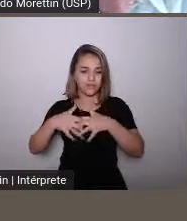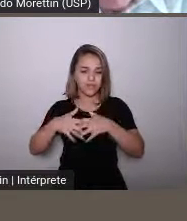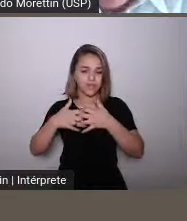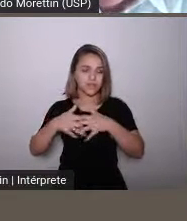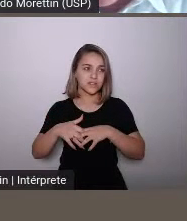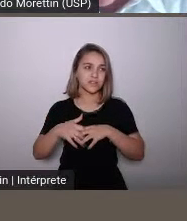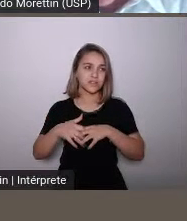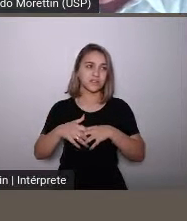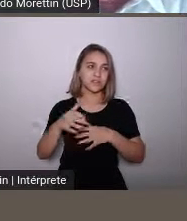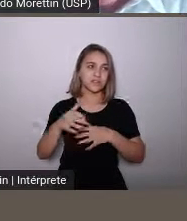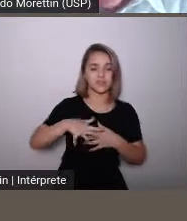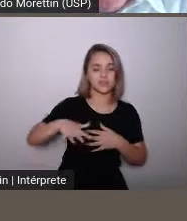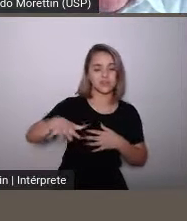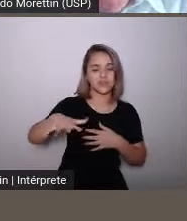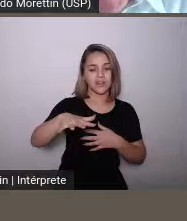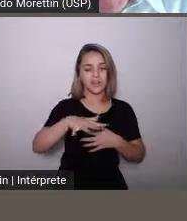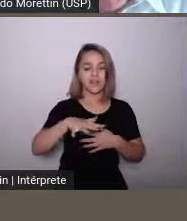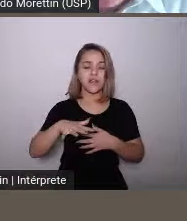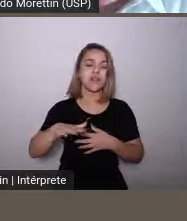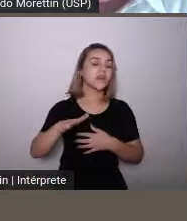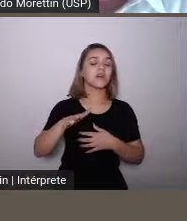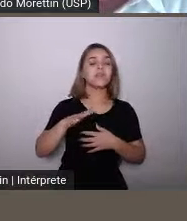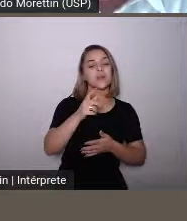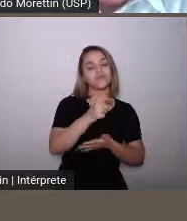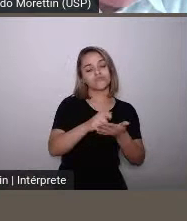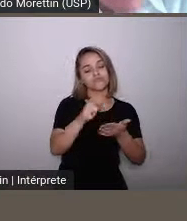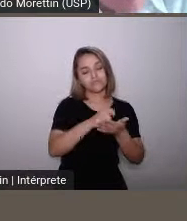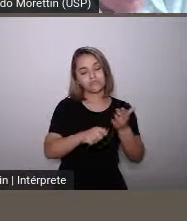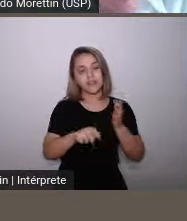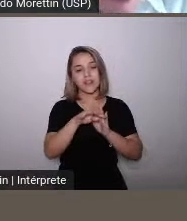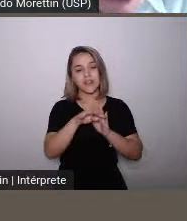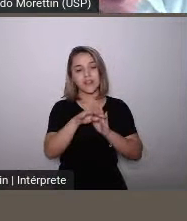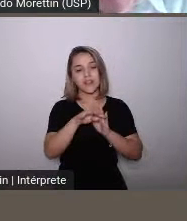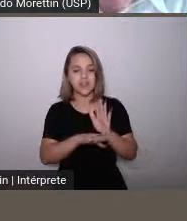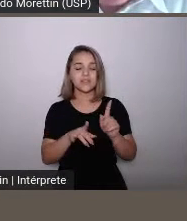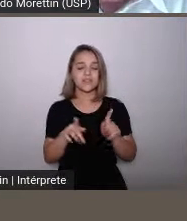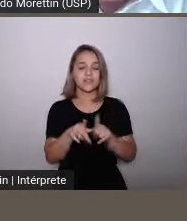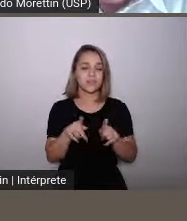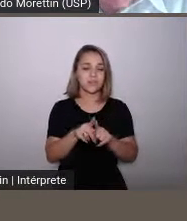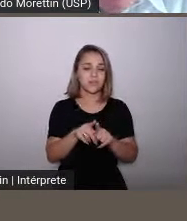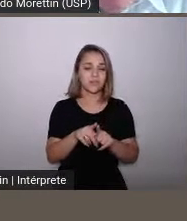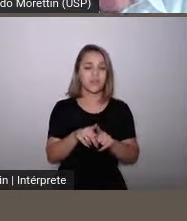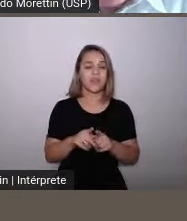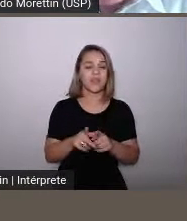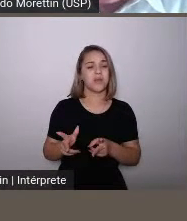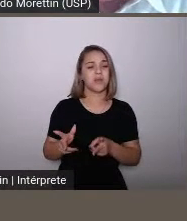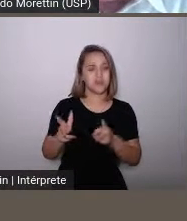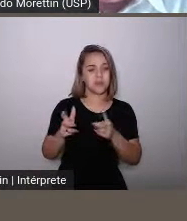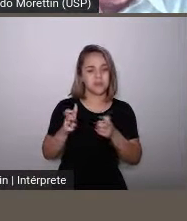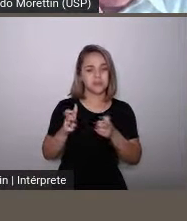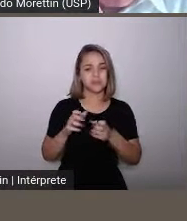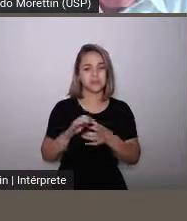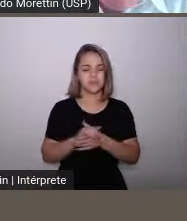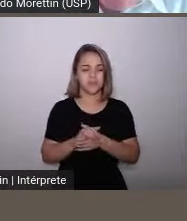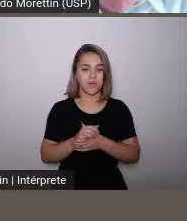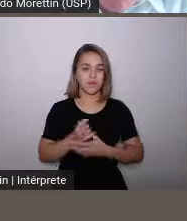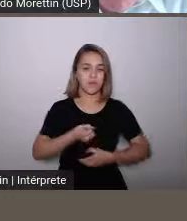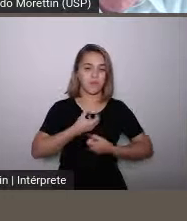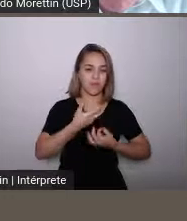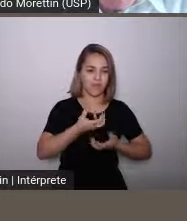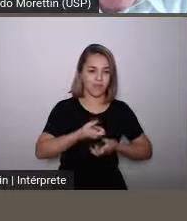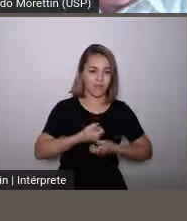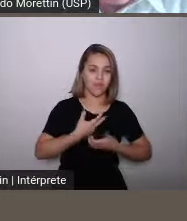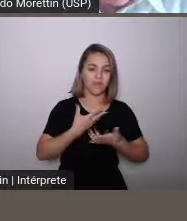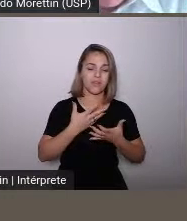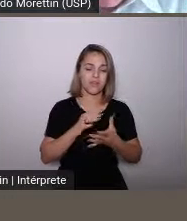âmbito da produção de textos, no âmbito da incorporação disso aos poemas, enfim, e a